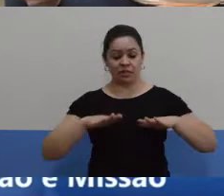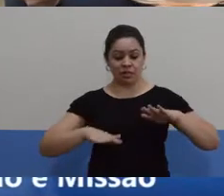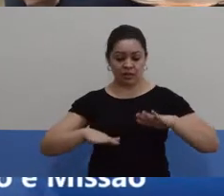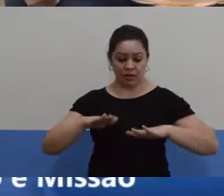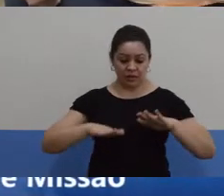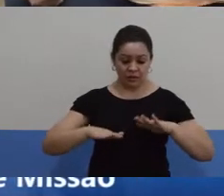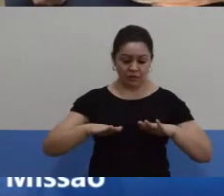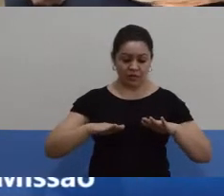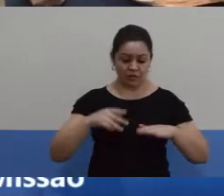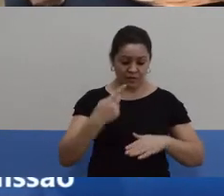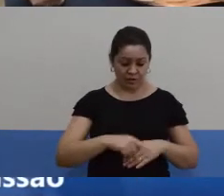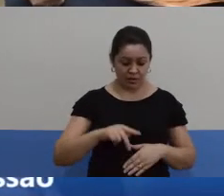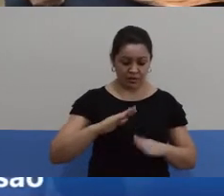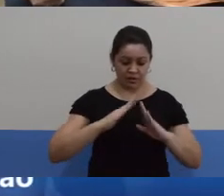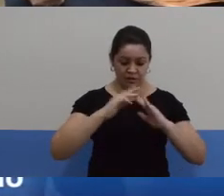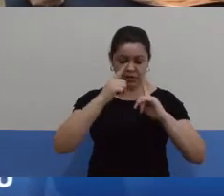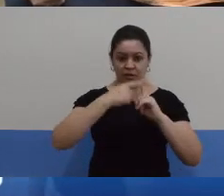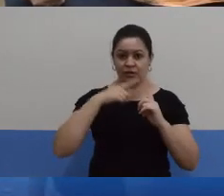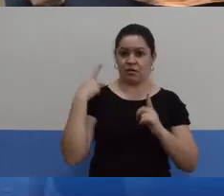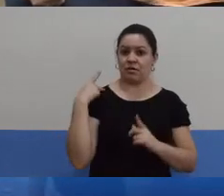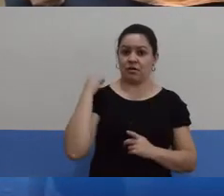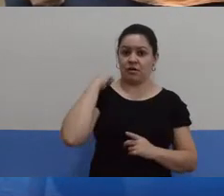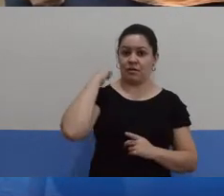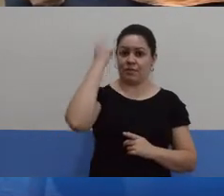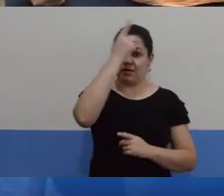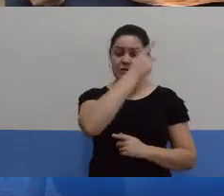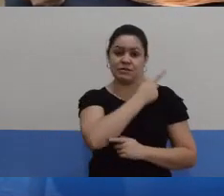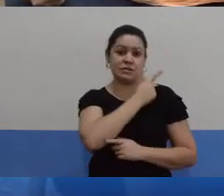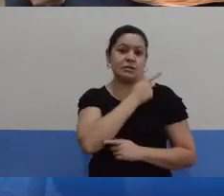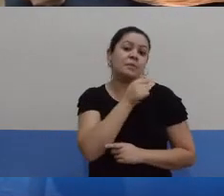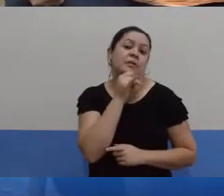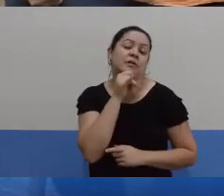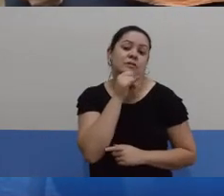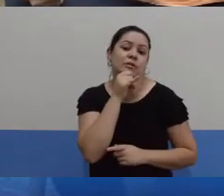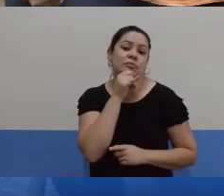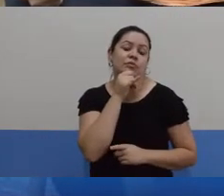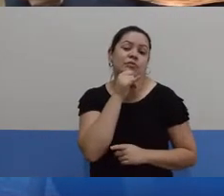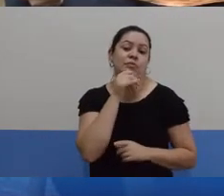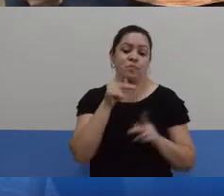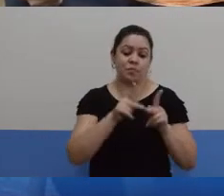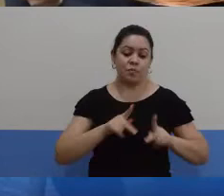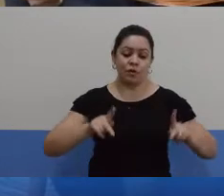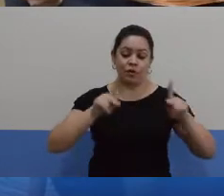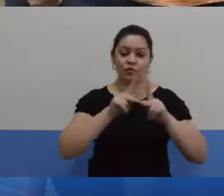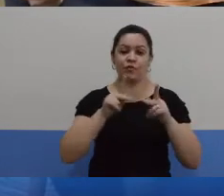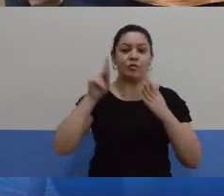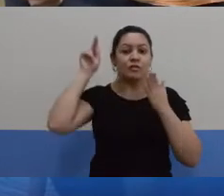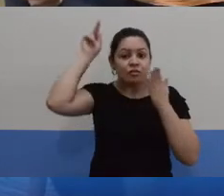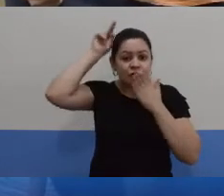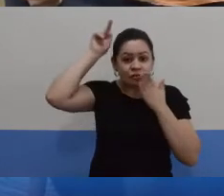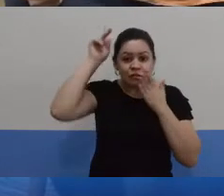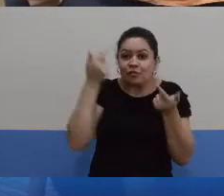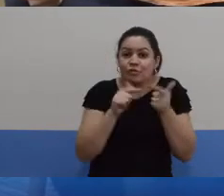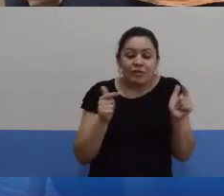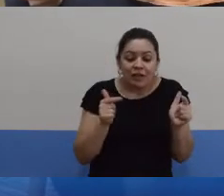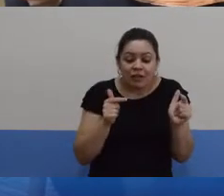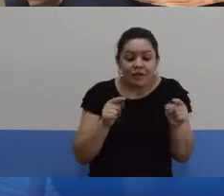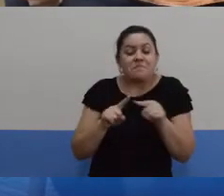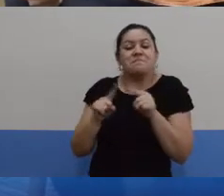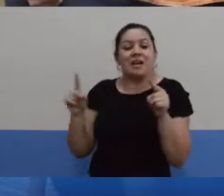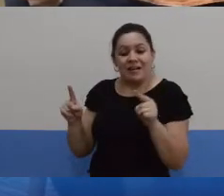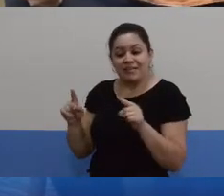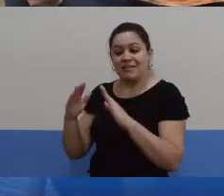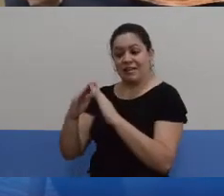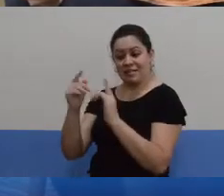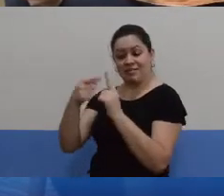paróquia Santuário Nossa Senhora Aparecida não temos a realidade dos povos indígenas, mas temos algumas paróquias da diocese que têm essa participação,